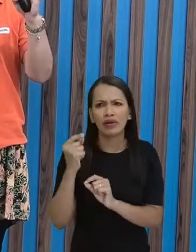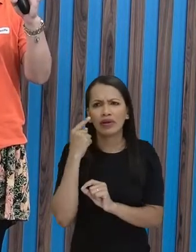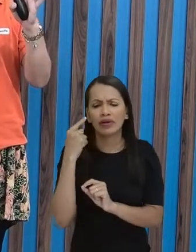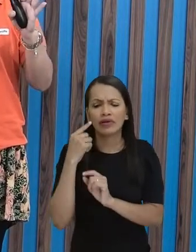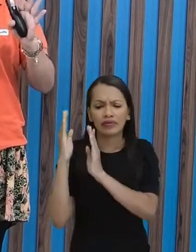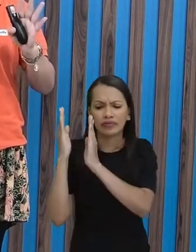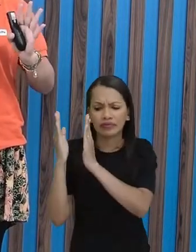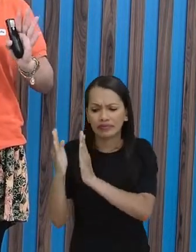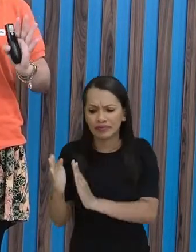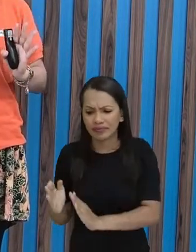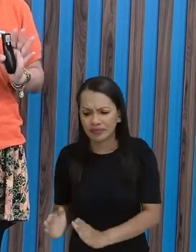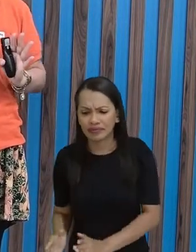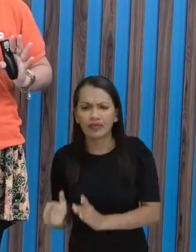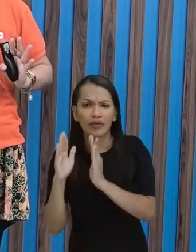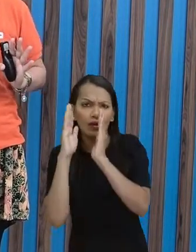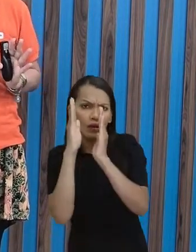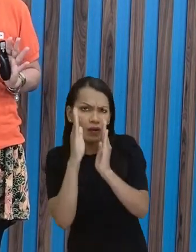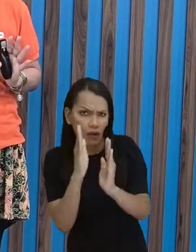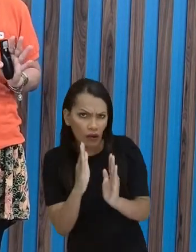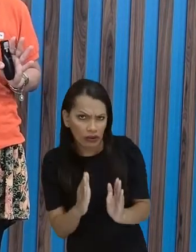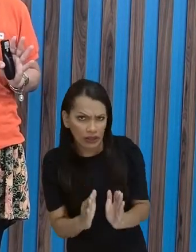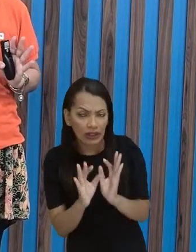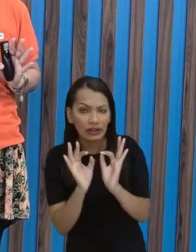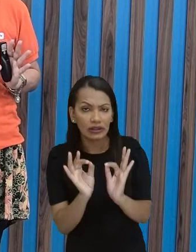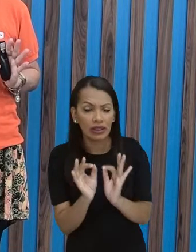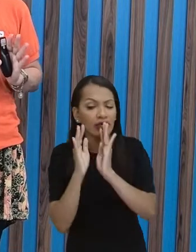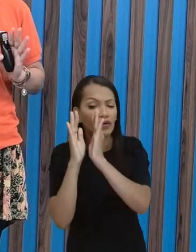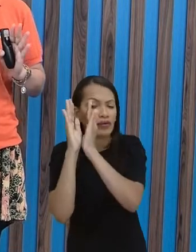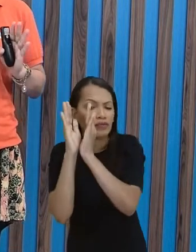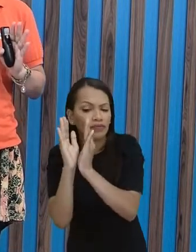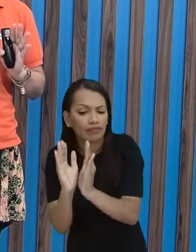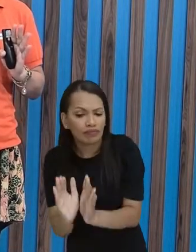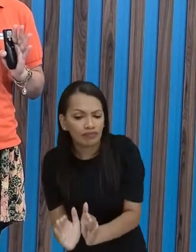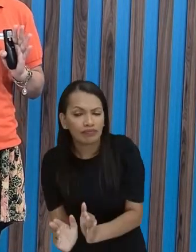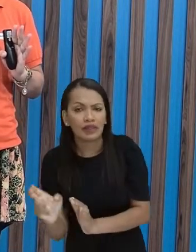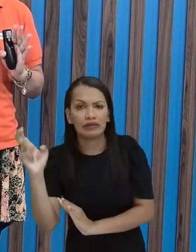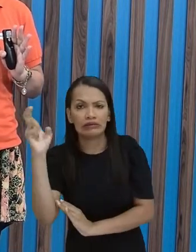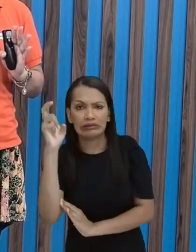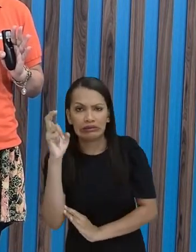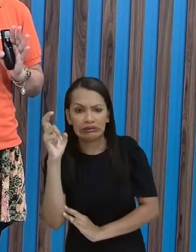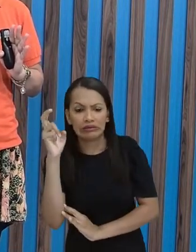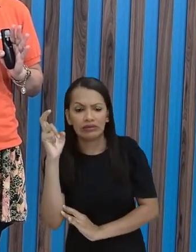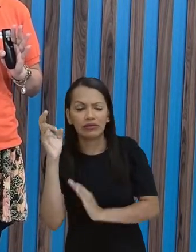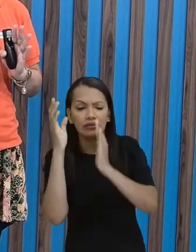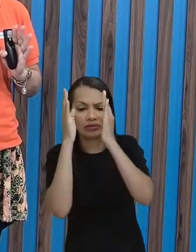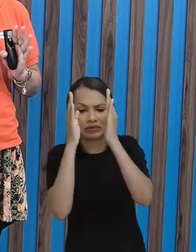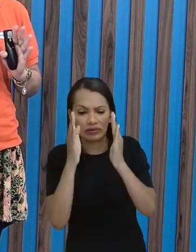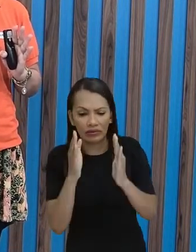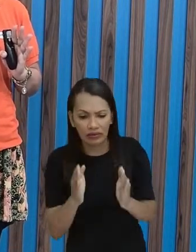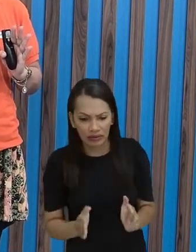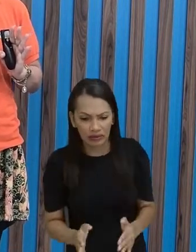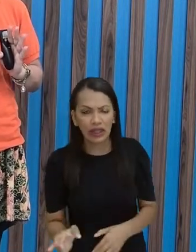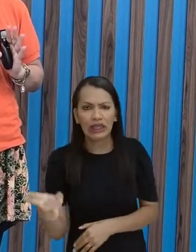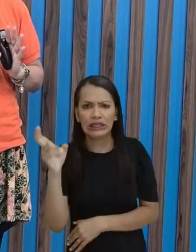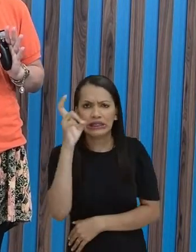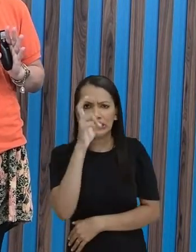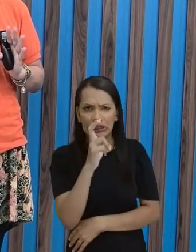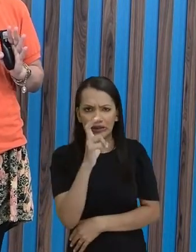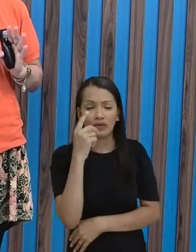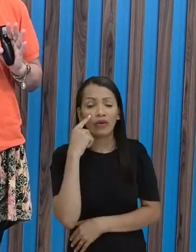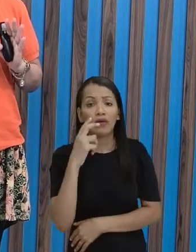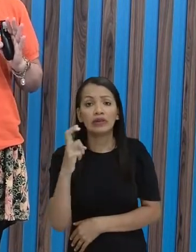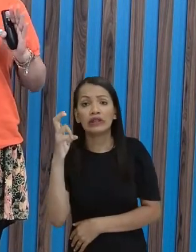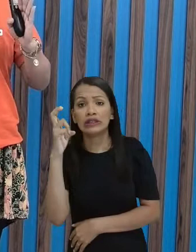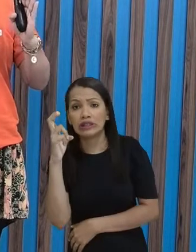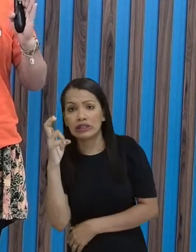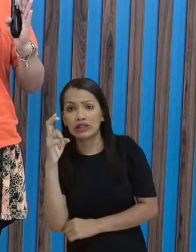Aquela continha toda organizadinha, tá certo? Tendo ali as parcelas, o número de cima, o número de